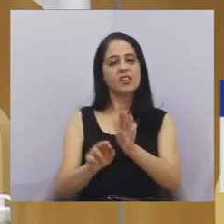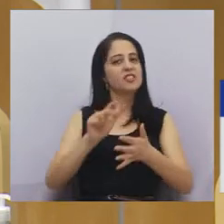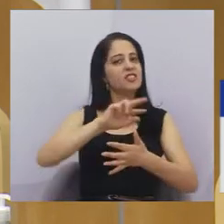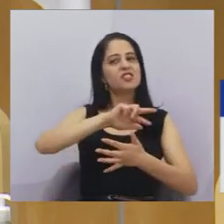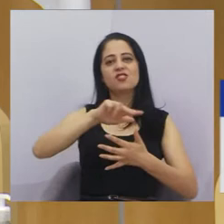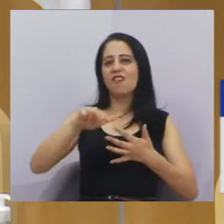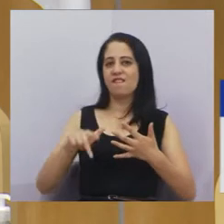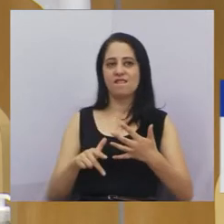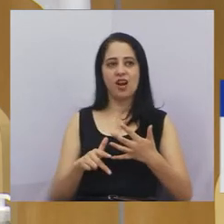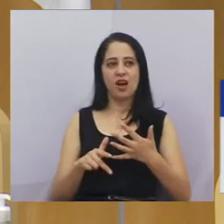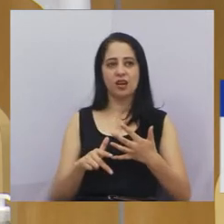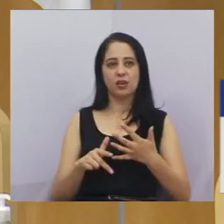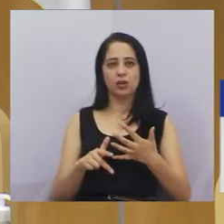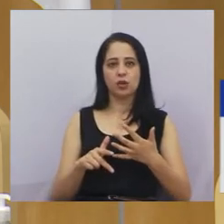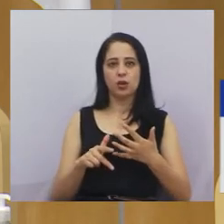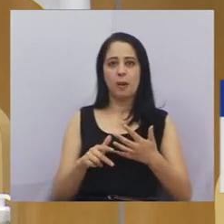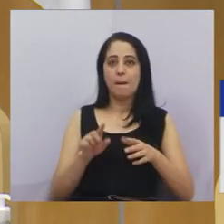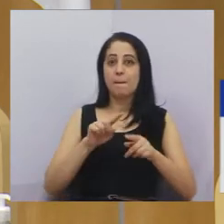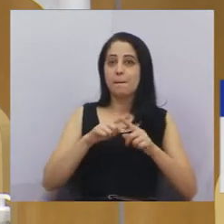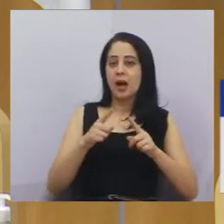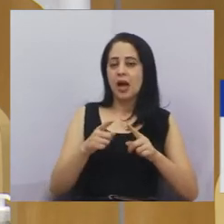equilibrada do sexo feminino.